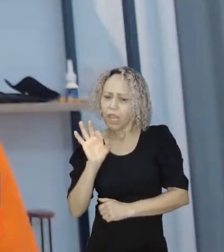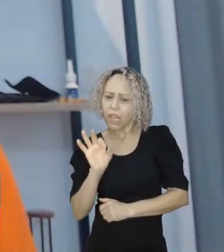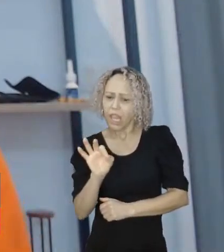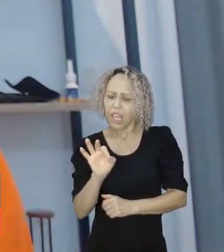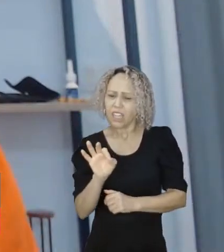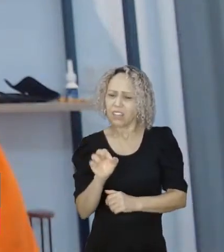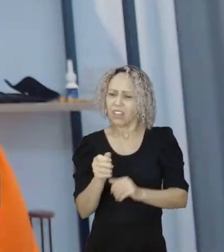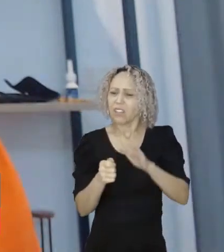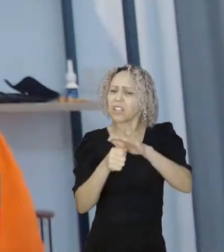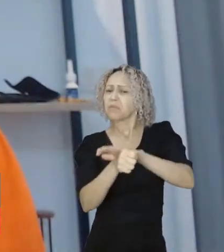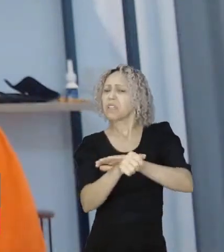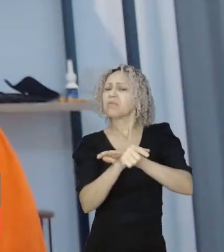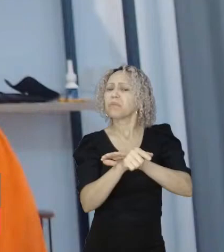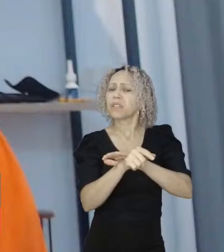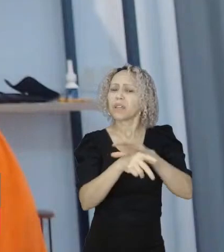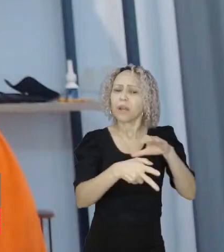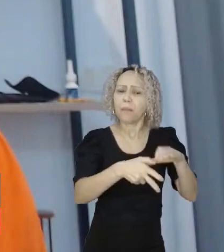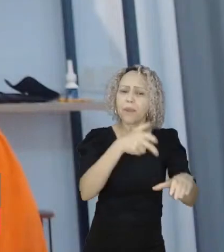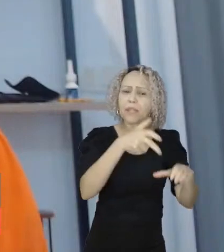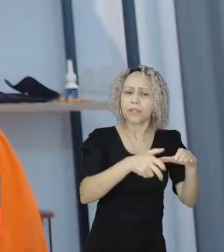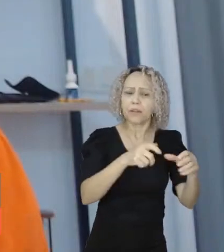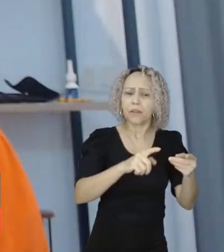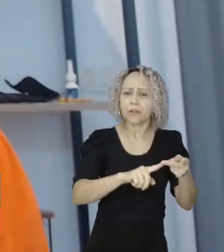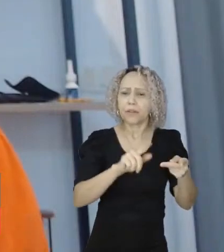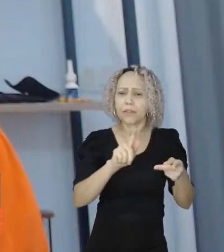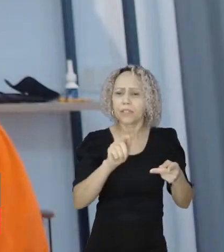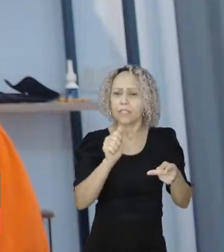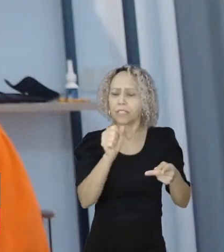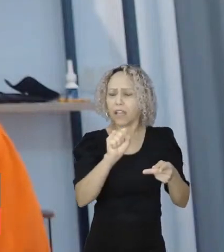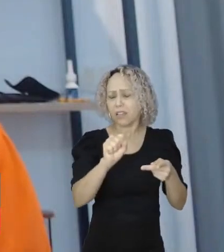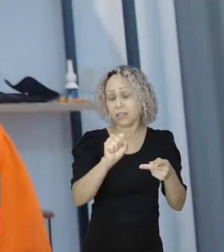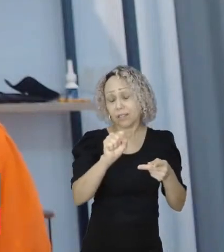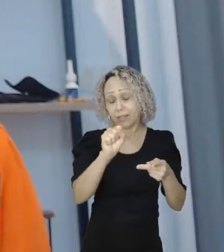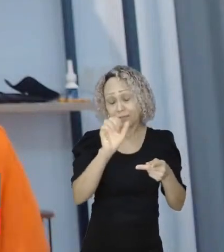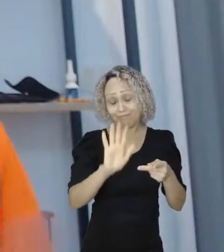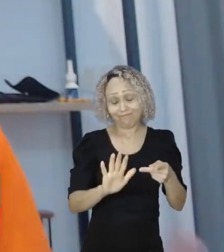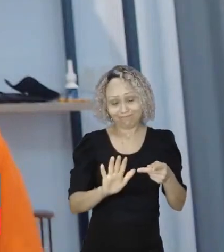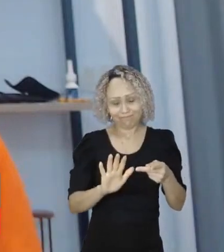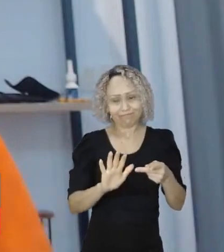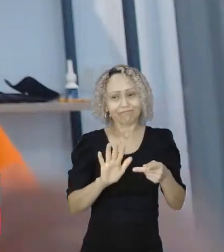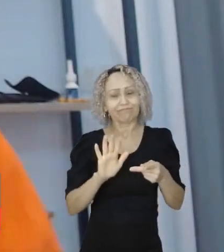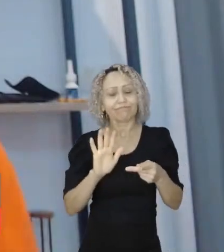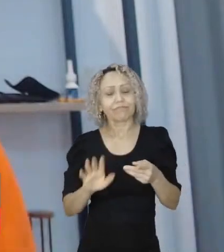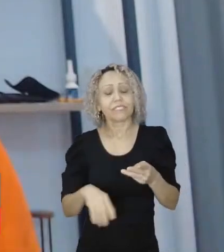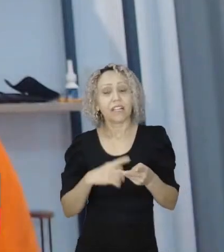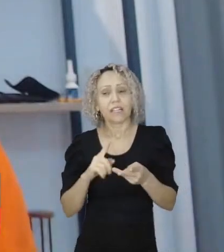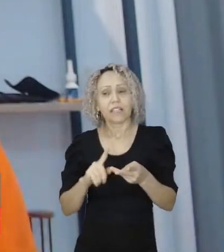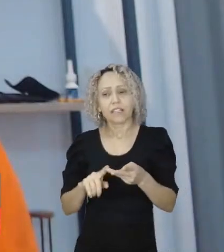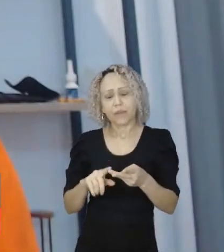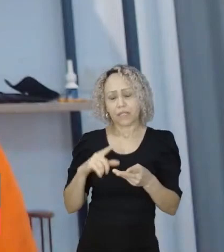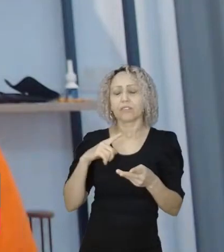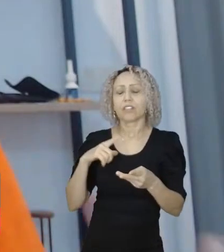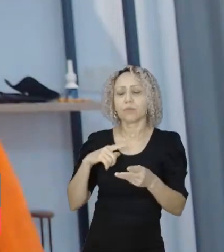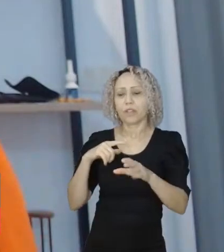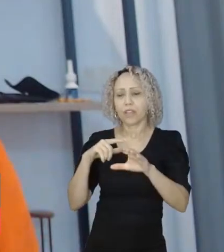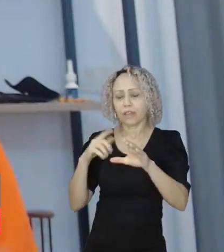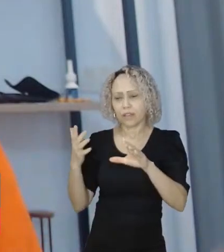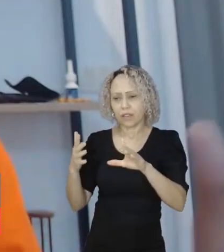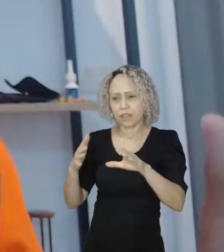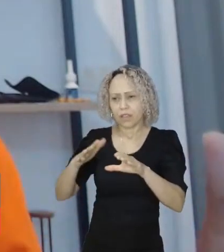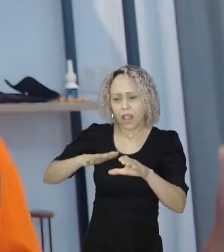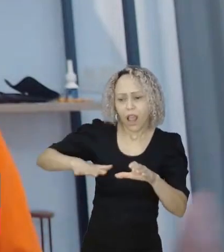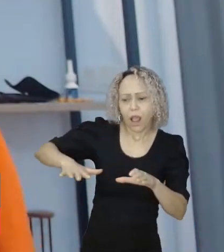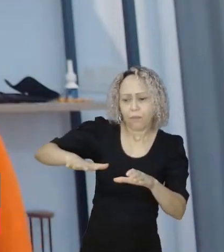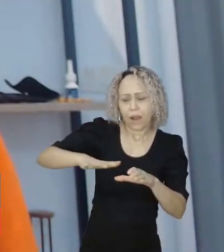gás, as grandes plataformas que teremos aí, principalmente no pré-sal, mas não somente lá. Investimentos que